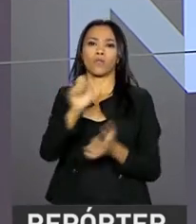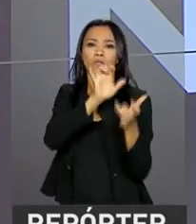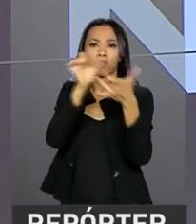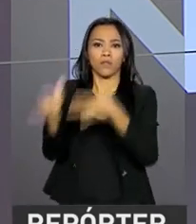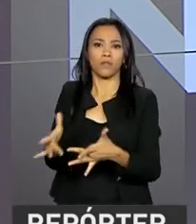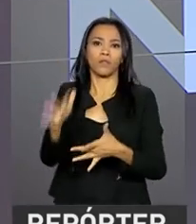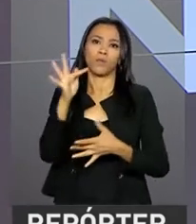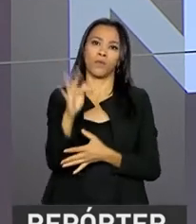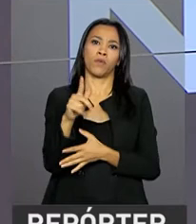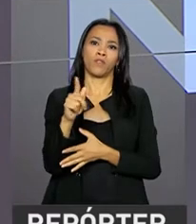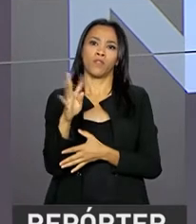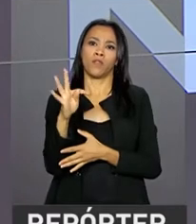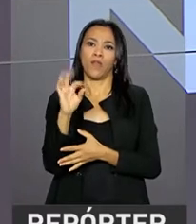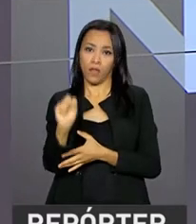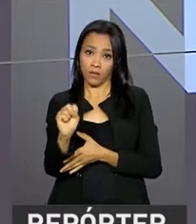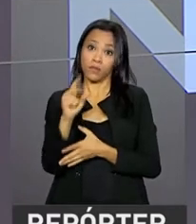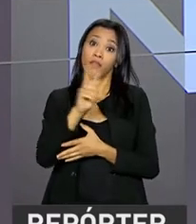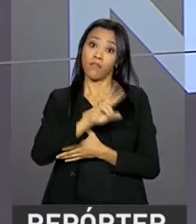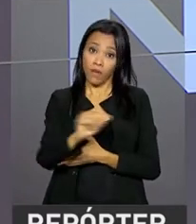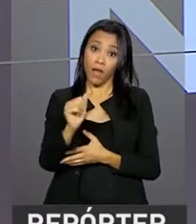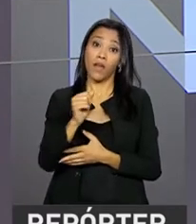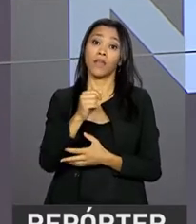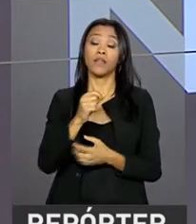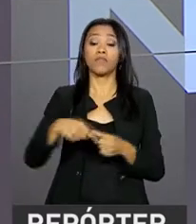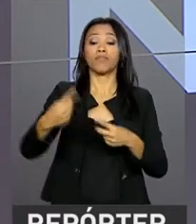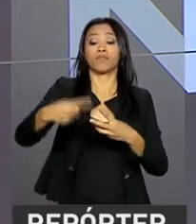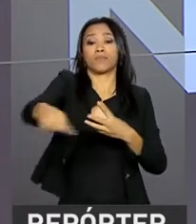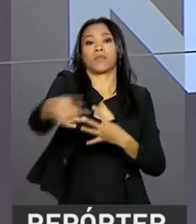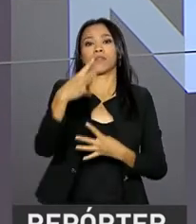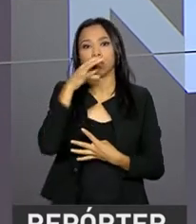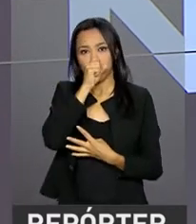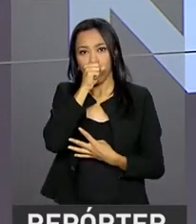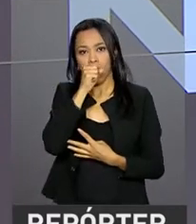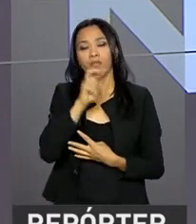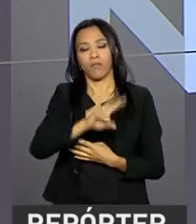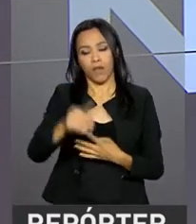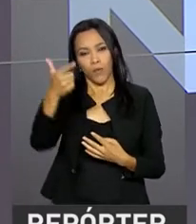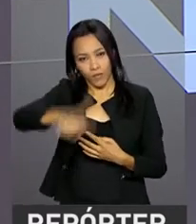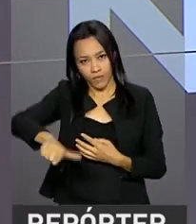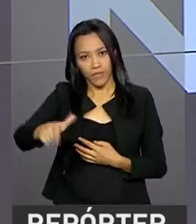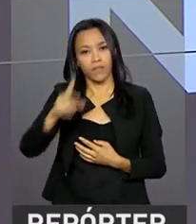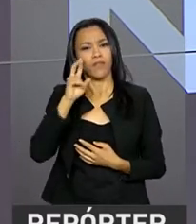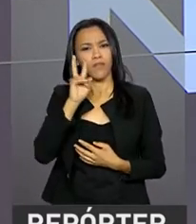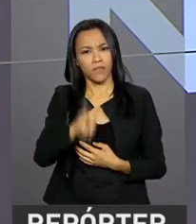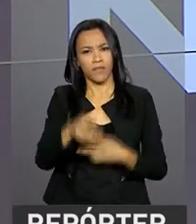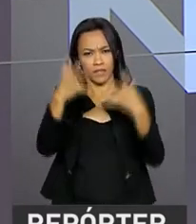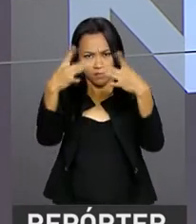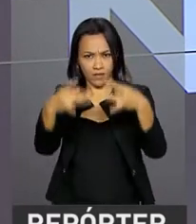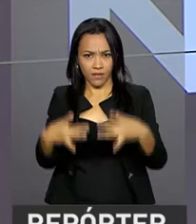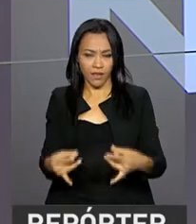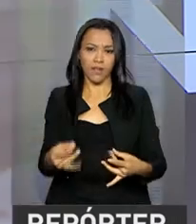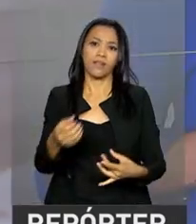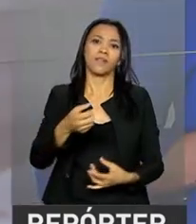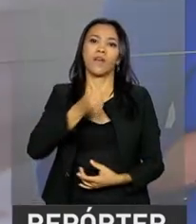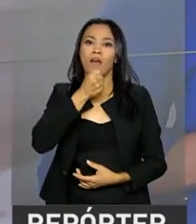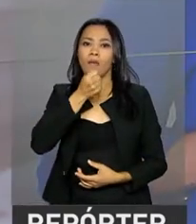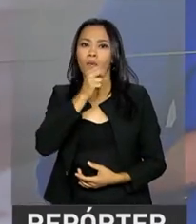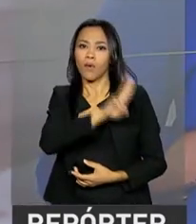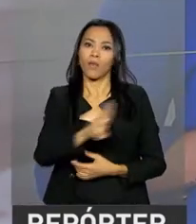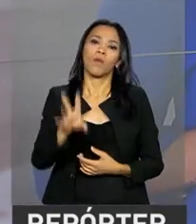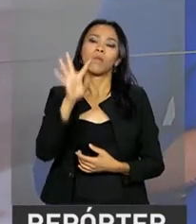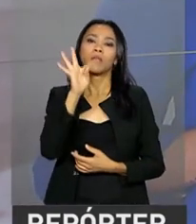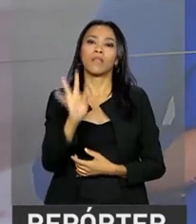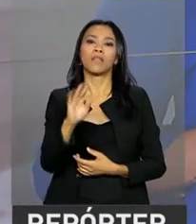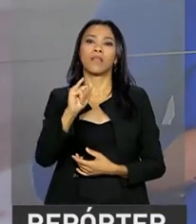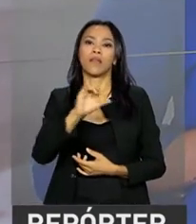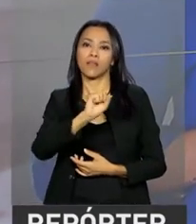o plantão vai se repetir em outros quatro finais de semana vamos saber os detalhes com reportar essa dias ao